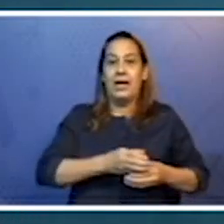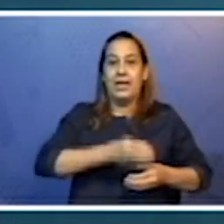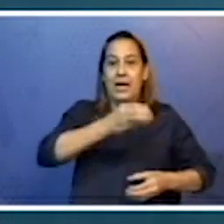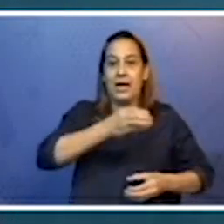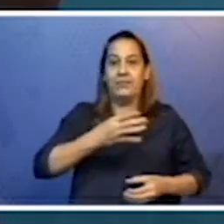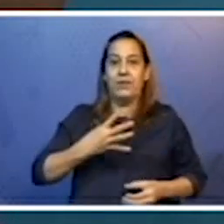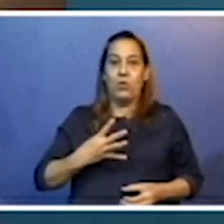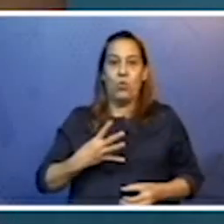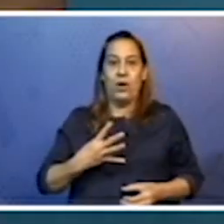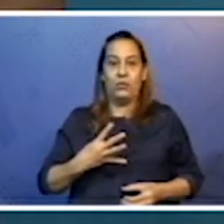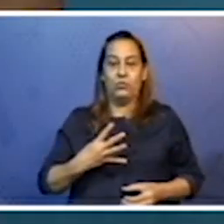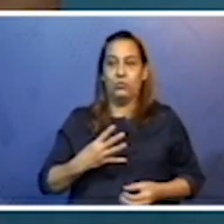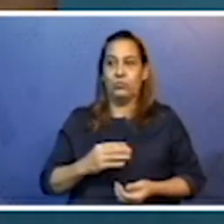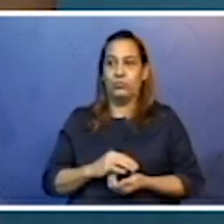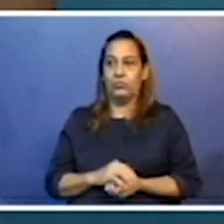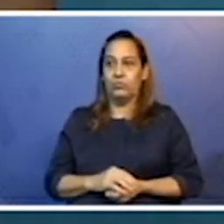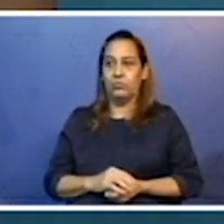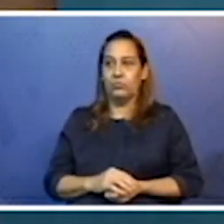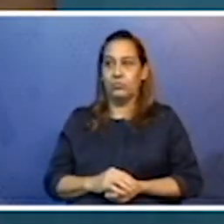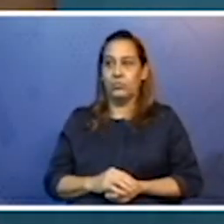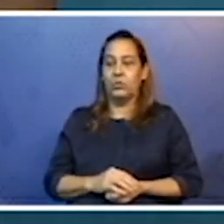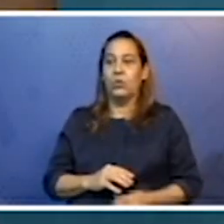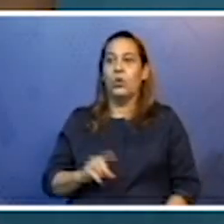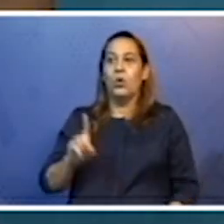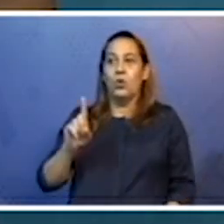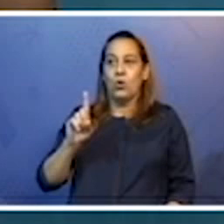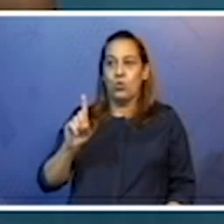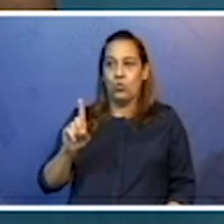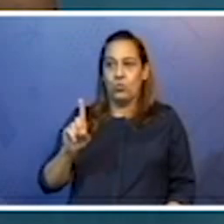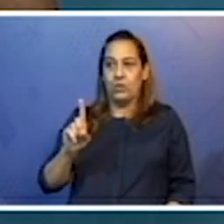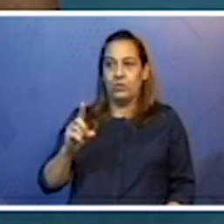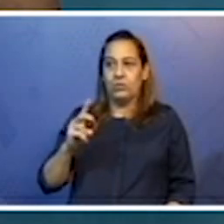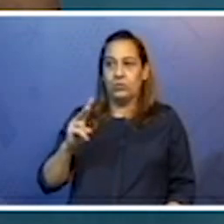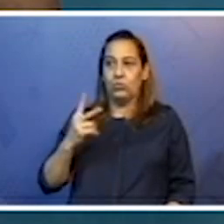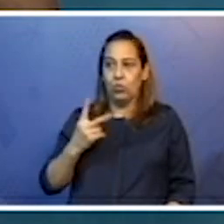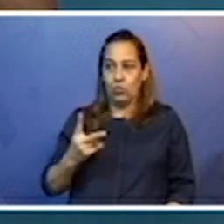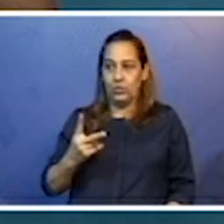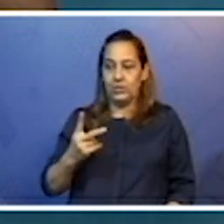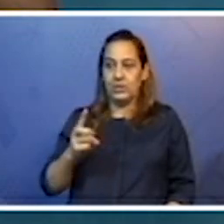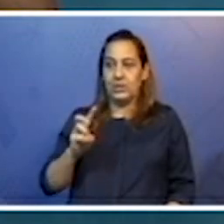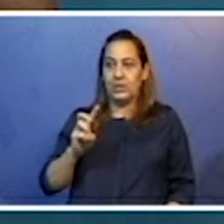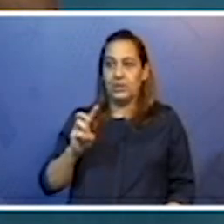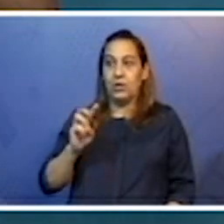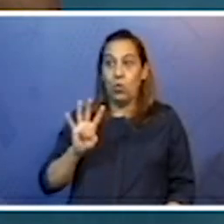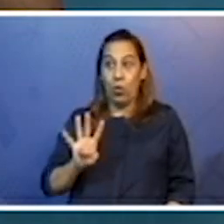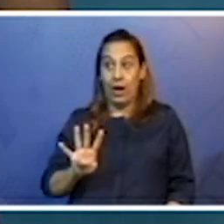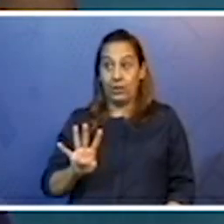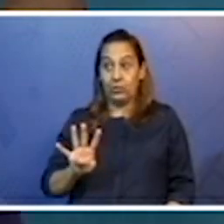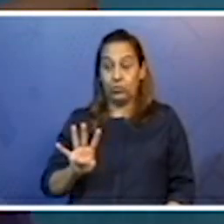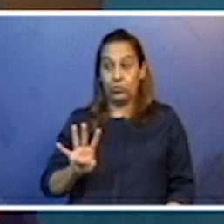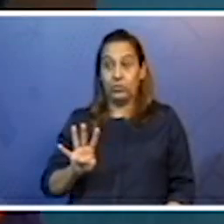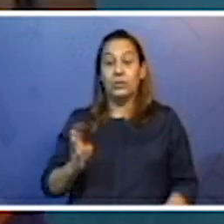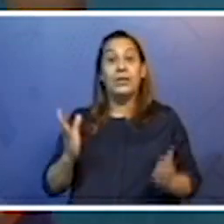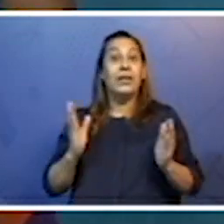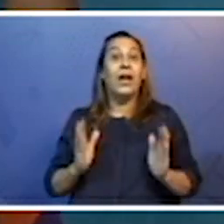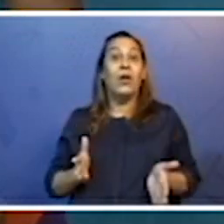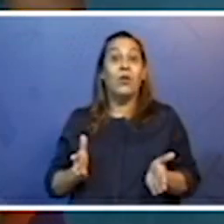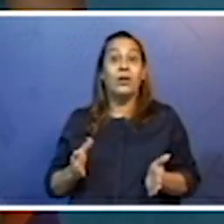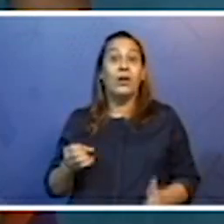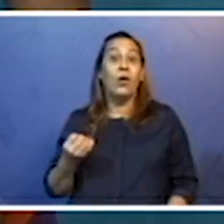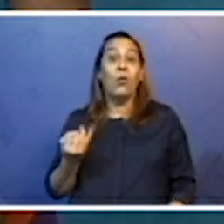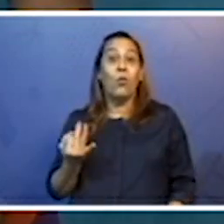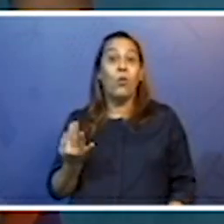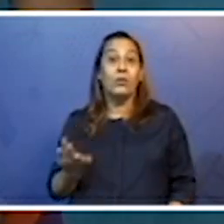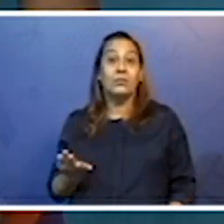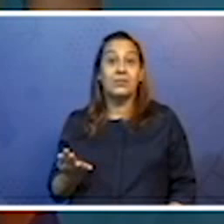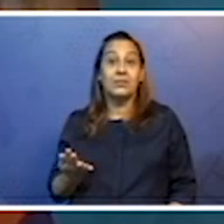tamanhozinho, gente, ó. Recapitulando, uma, duas, quatro. E aqui, quantas